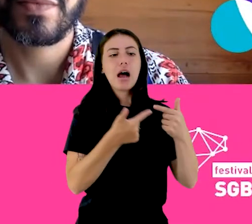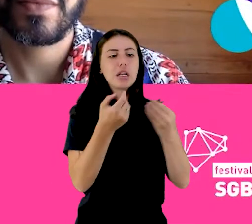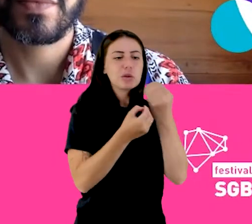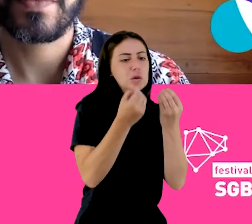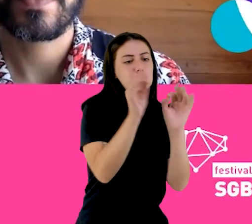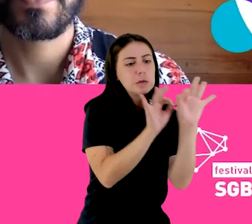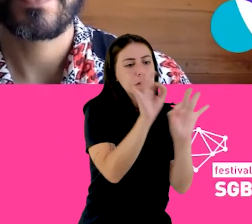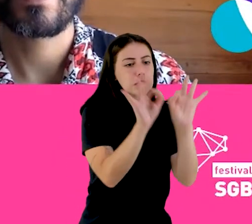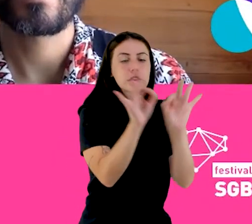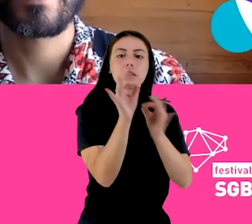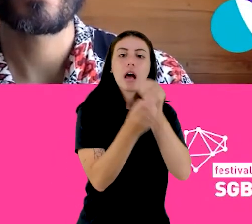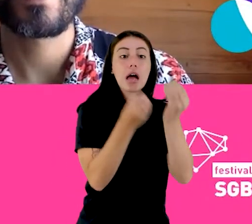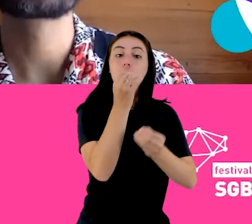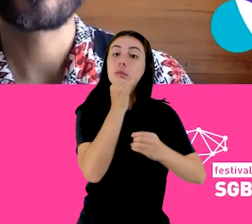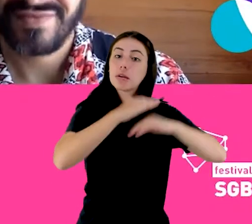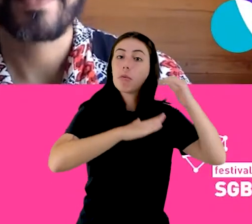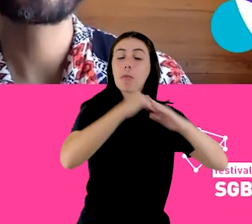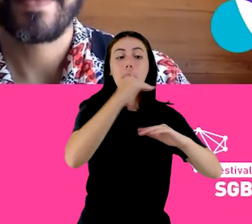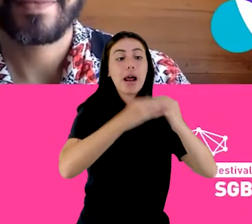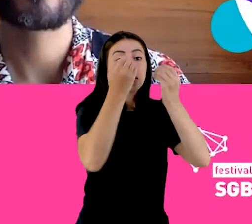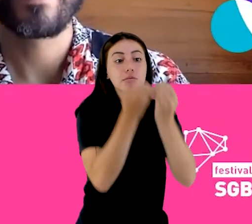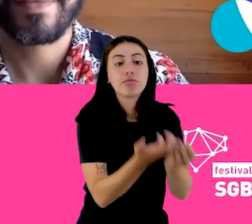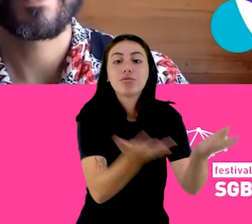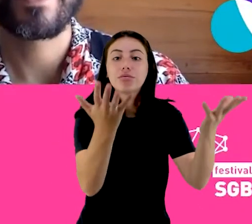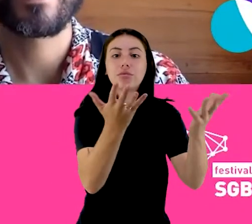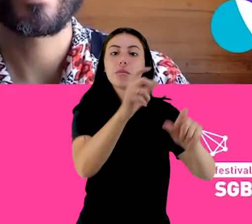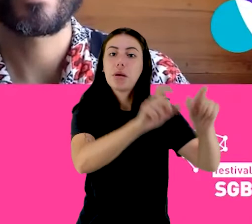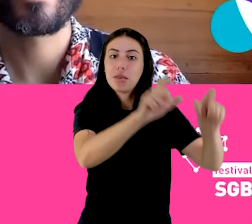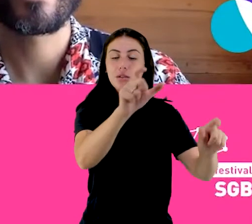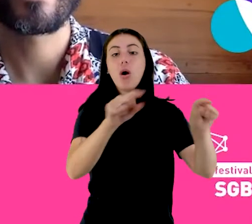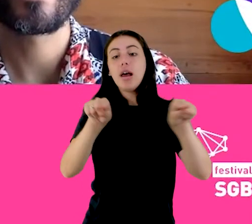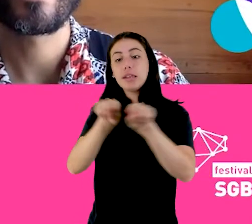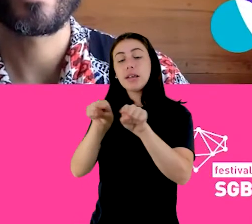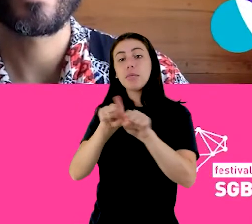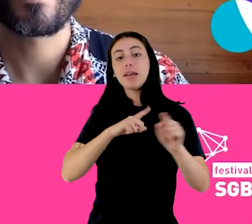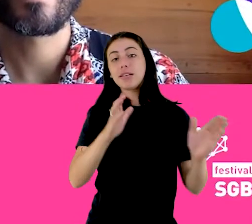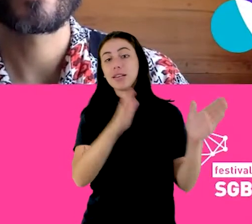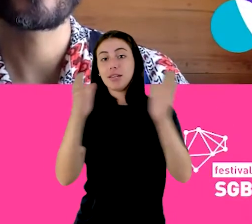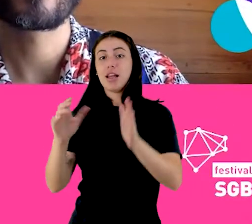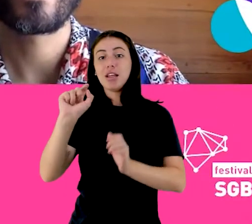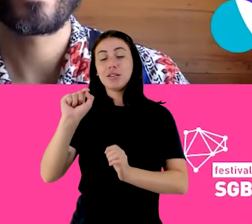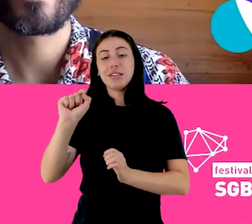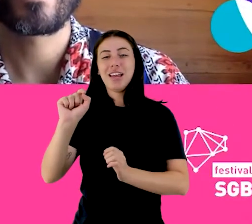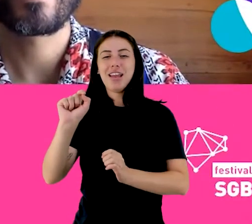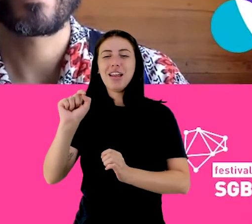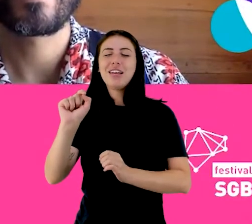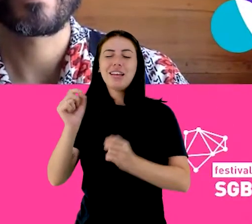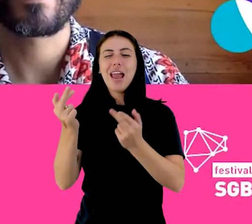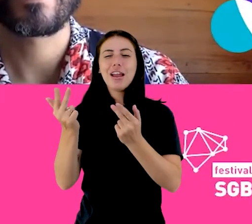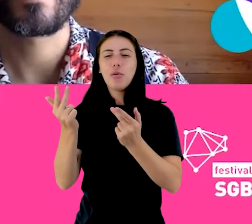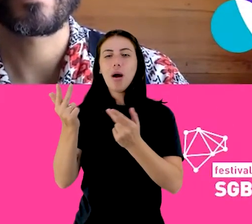filme no mundo, fazer cinema dá trabalho pra caramba. Muito trabalho. E você tem a hora homem, que é o trabalho, o